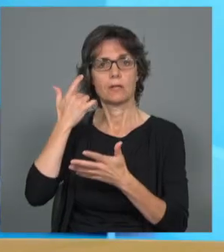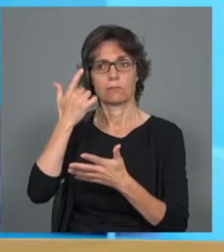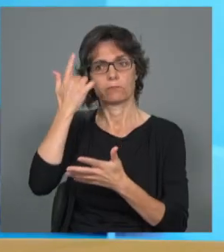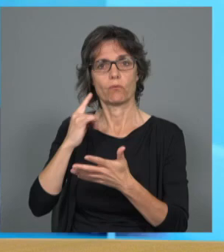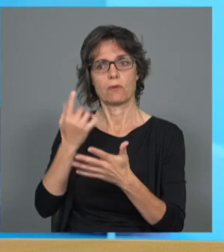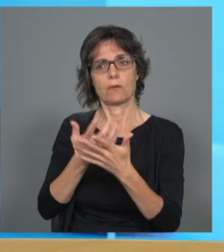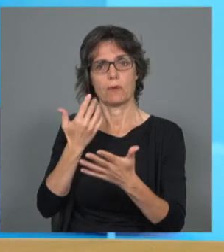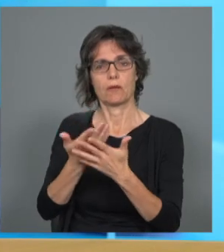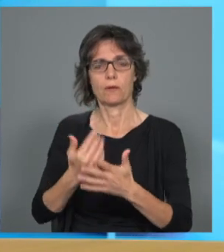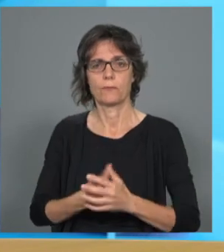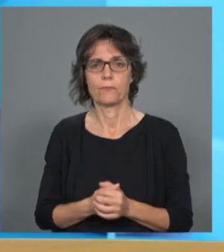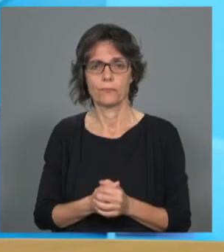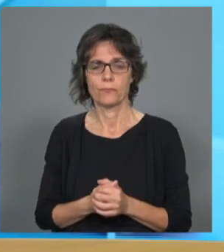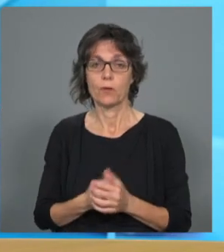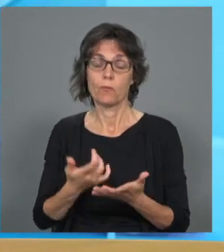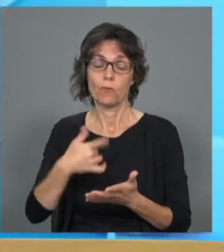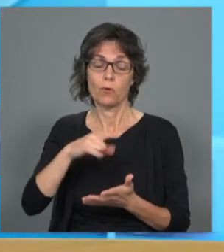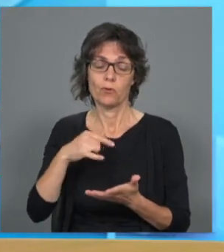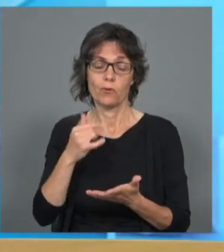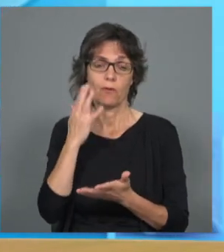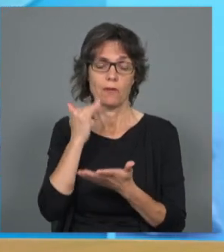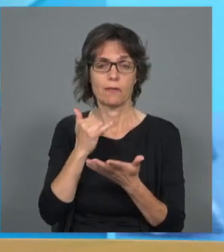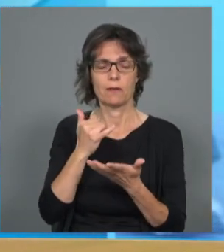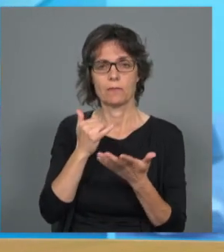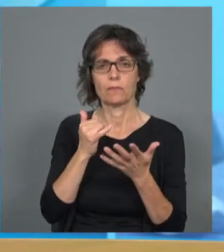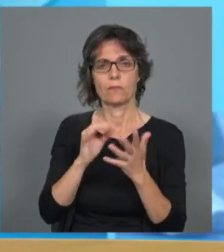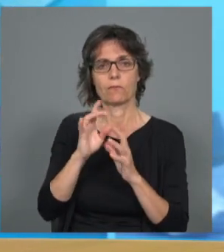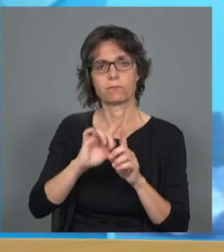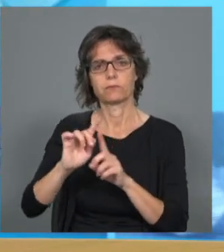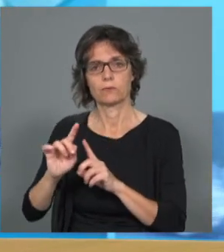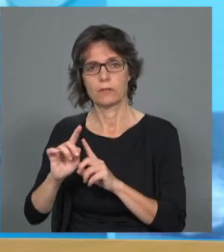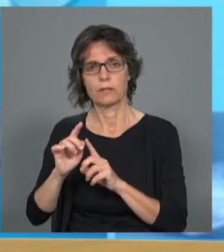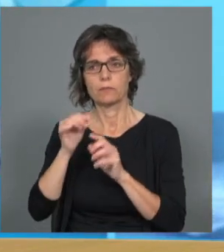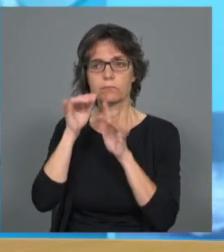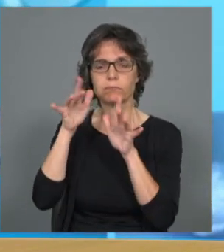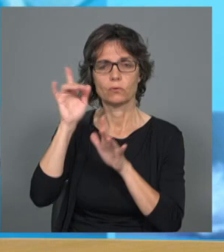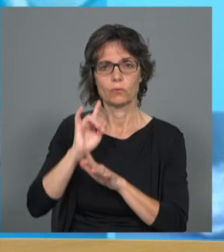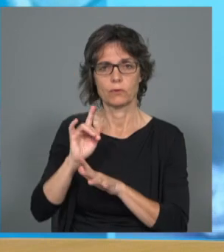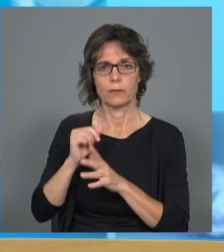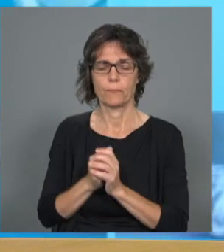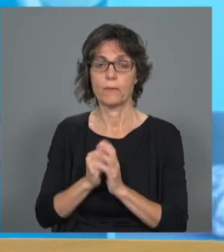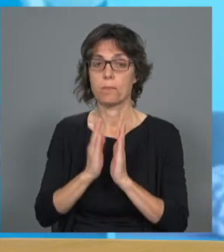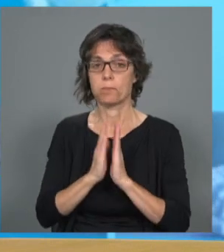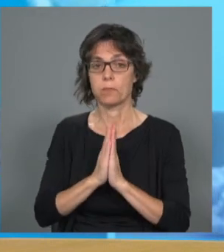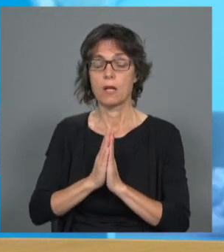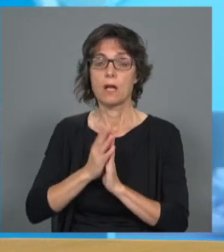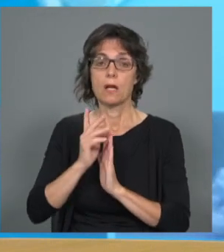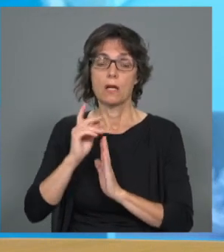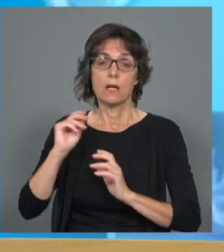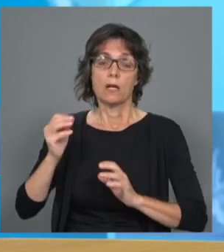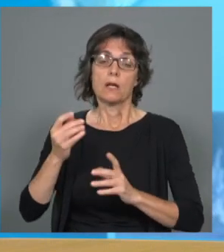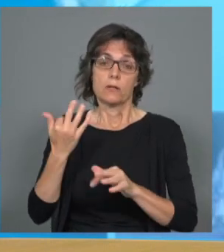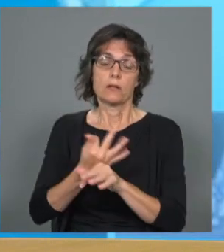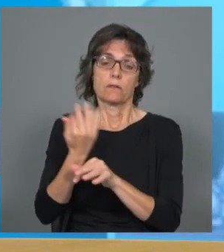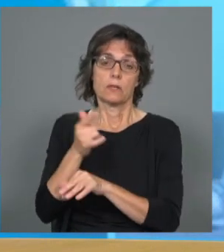é, Henrique, é isso mesmo. É uma tentativa de encontrarmos novas formas de assinalar este dia, não é? A Igreja celebra este dia há 56 anos, é o